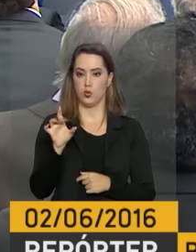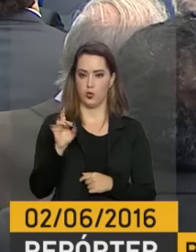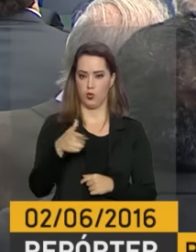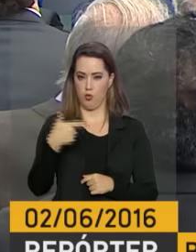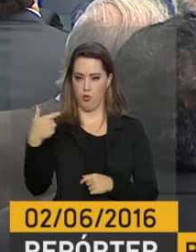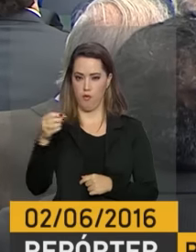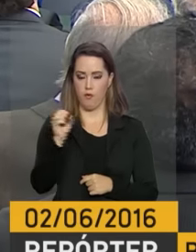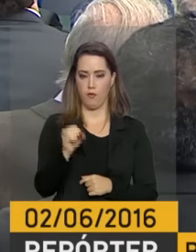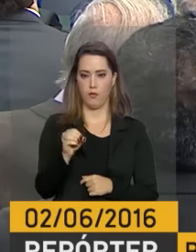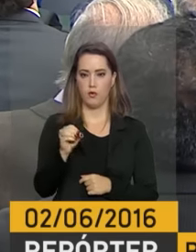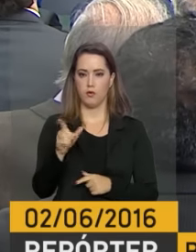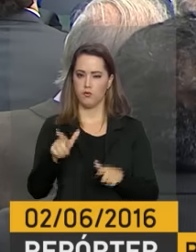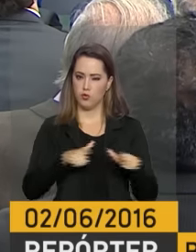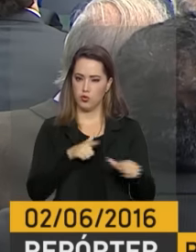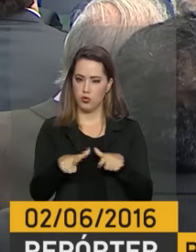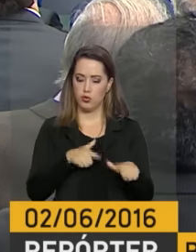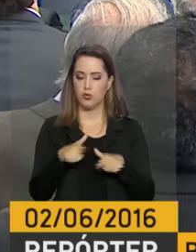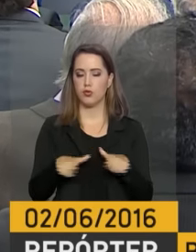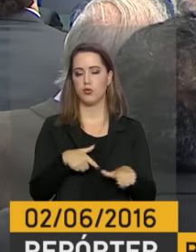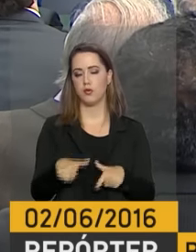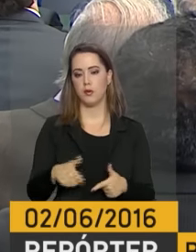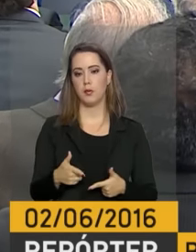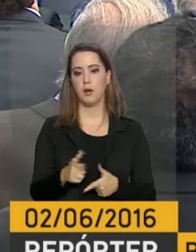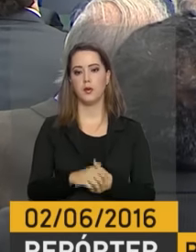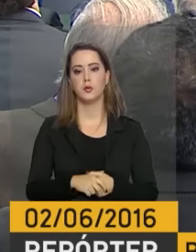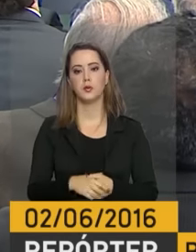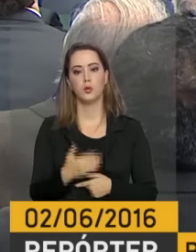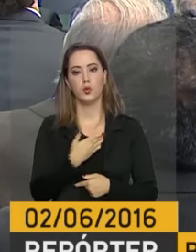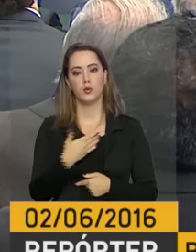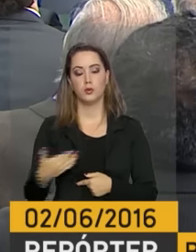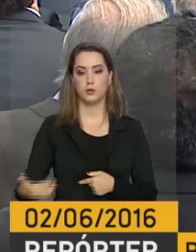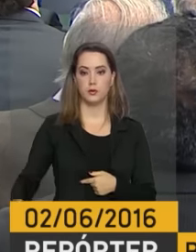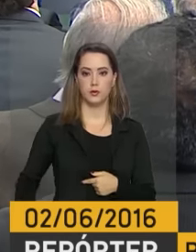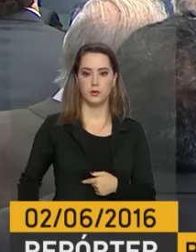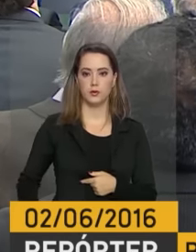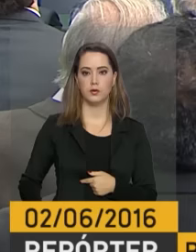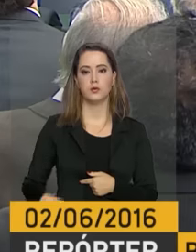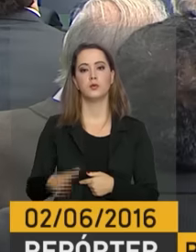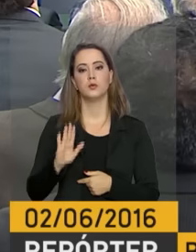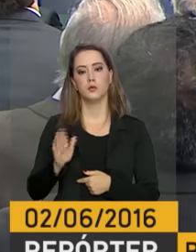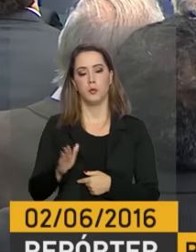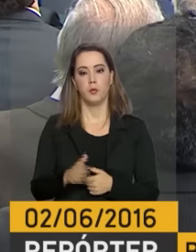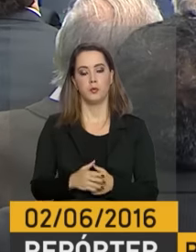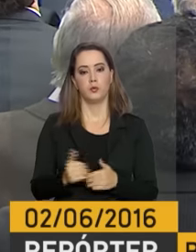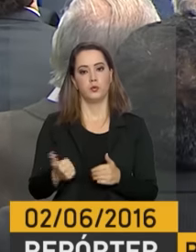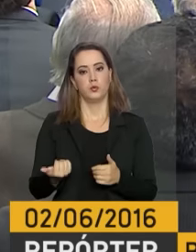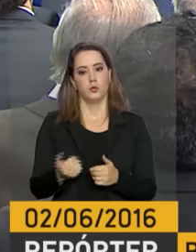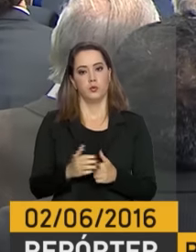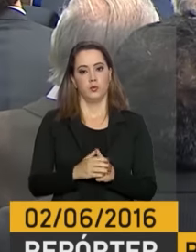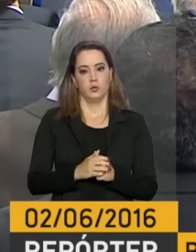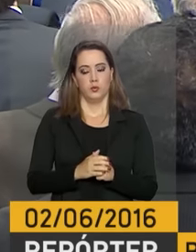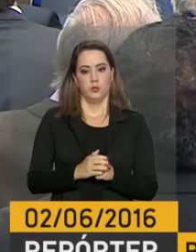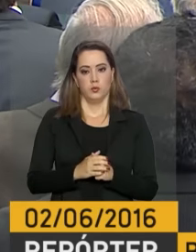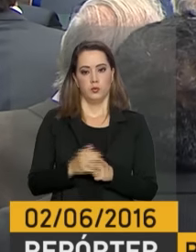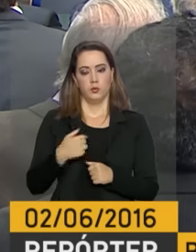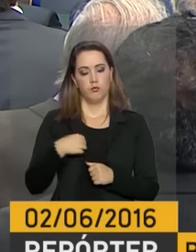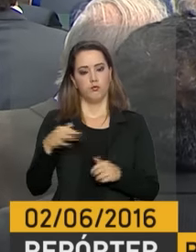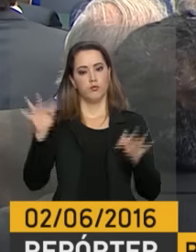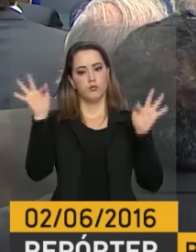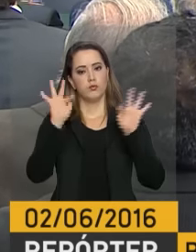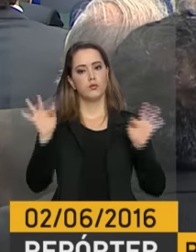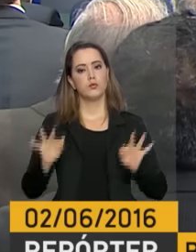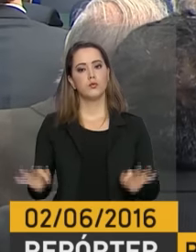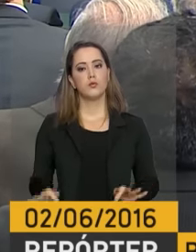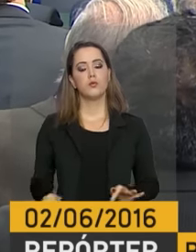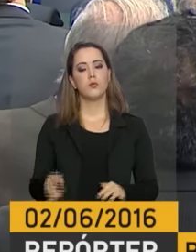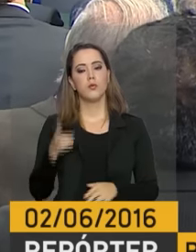estou fazendo o 20º dia de governo ainda interino, mas eu tive a felicidade de